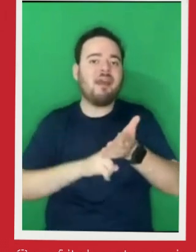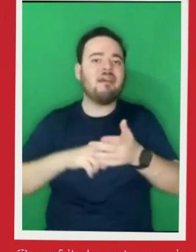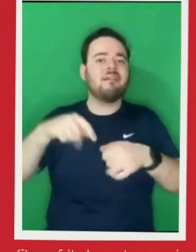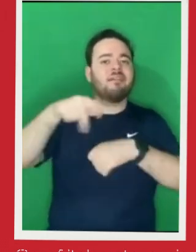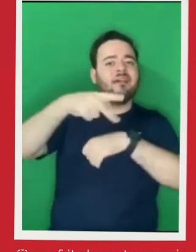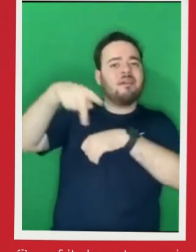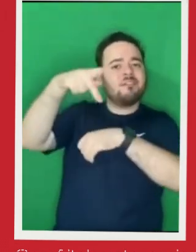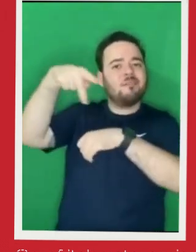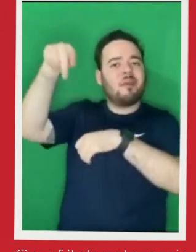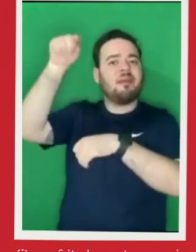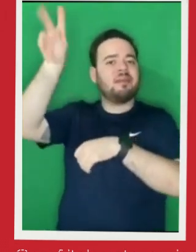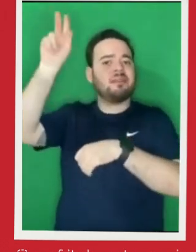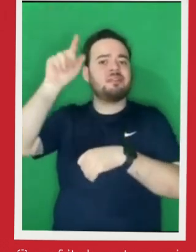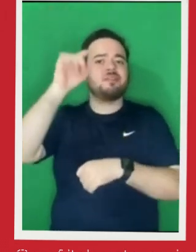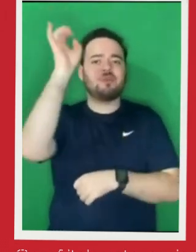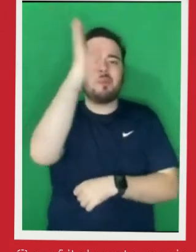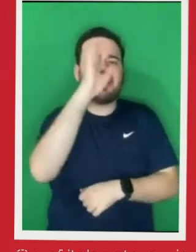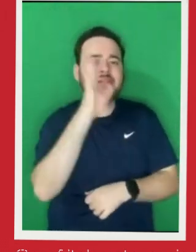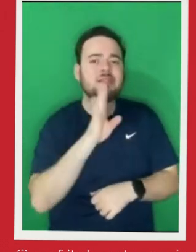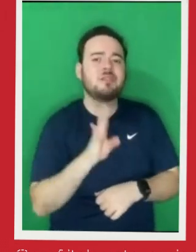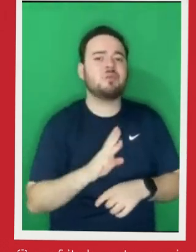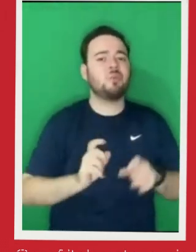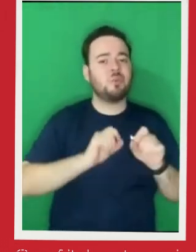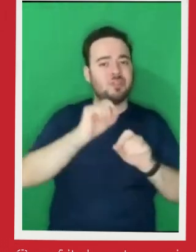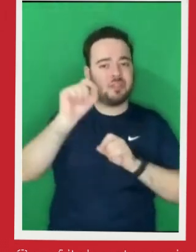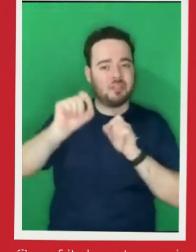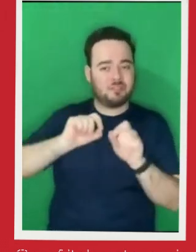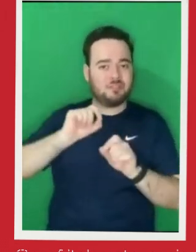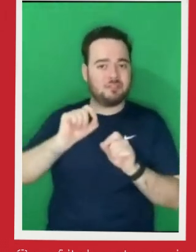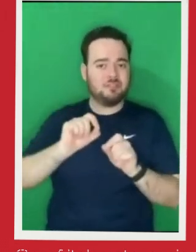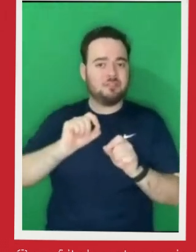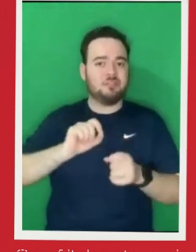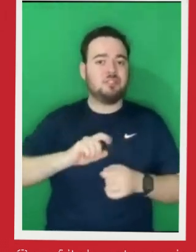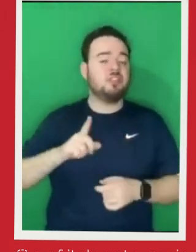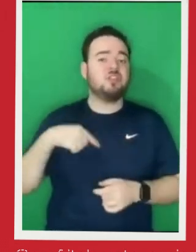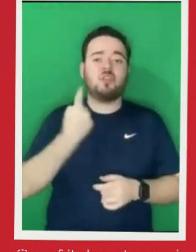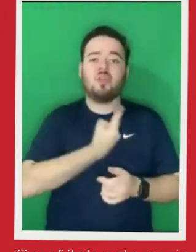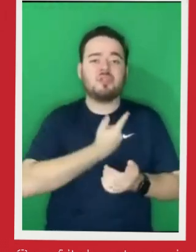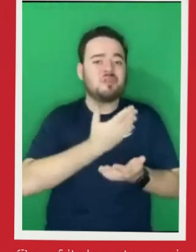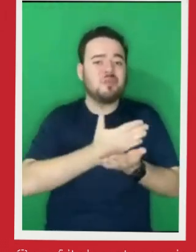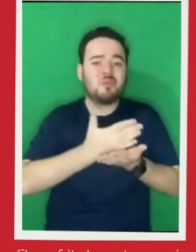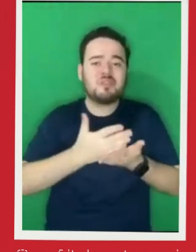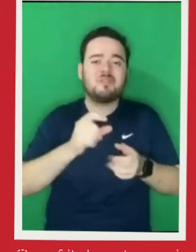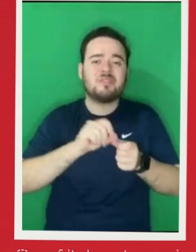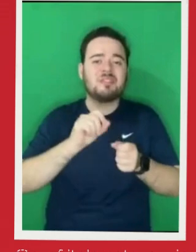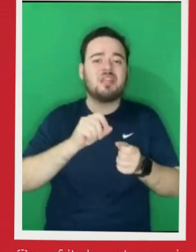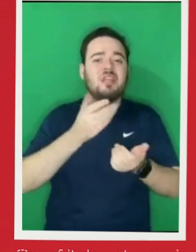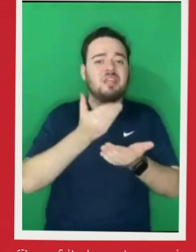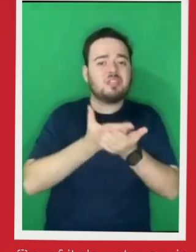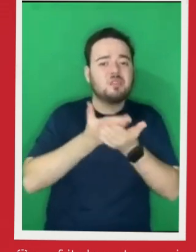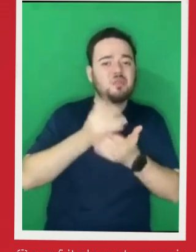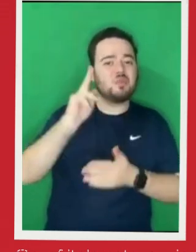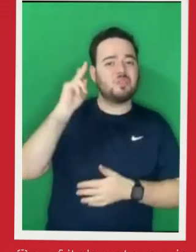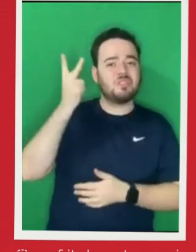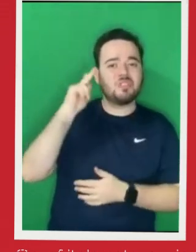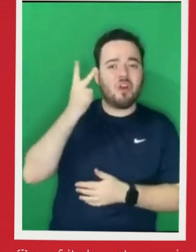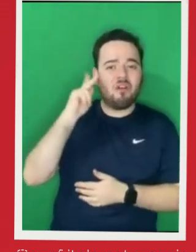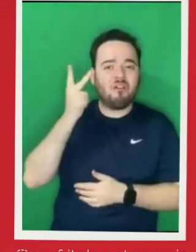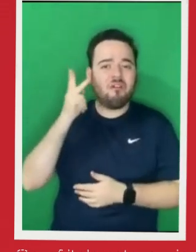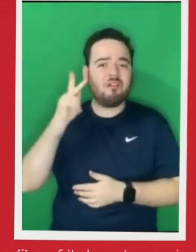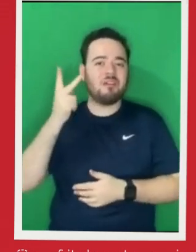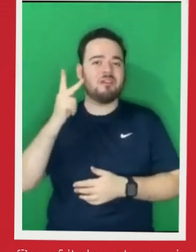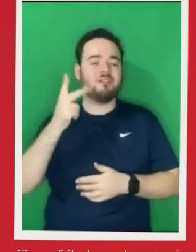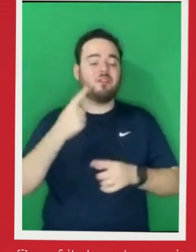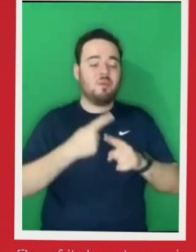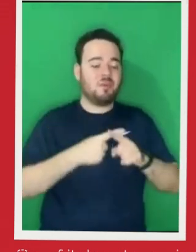Ocidente, a história da carta no Brasil, é que a gente não deve fazer historiografia